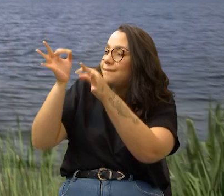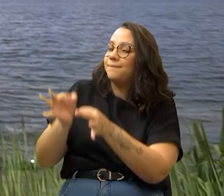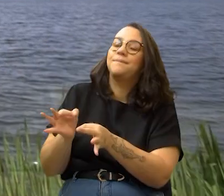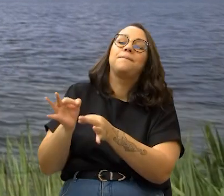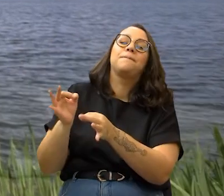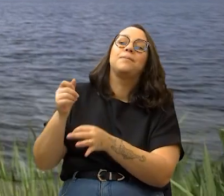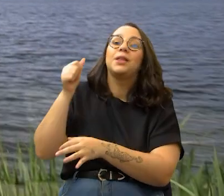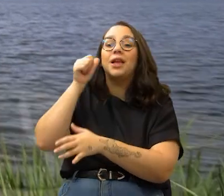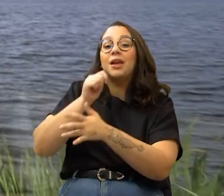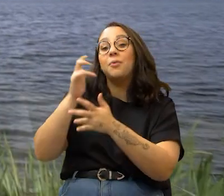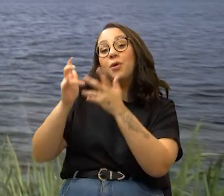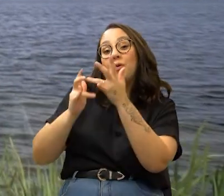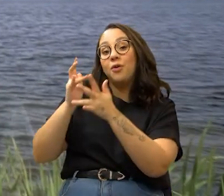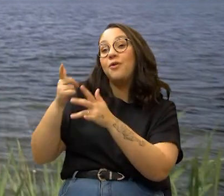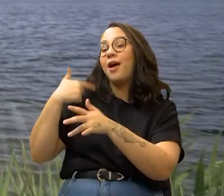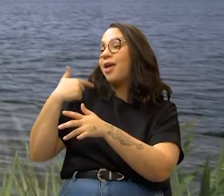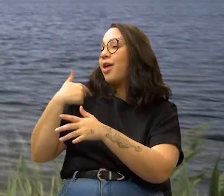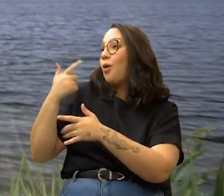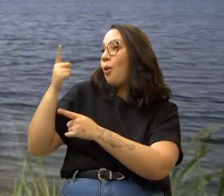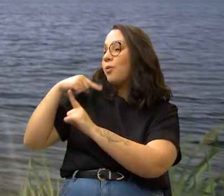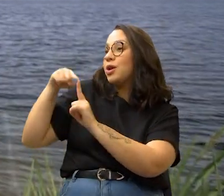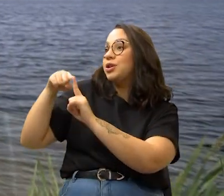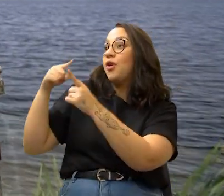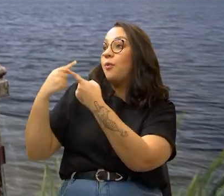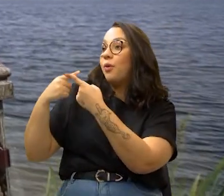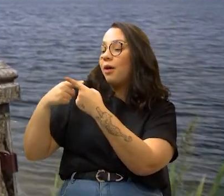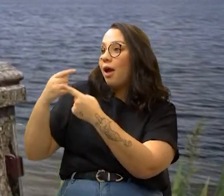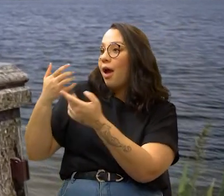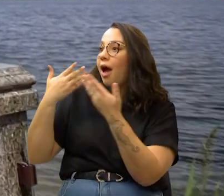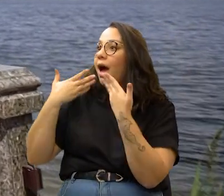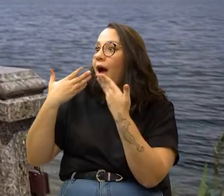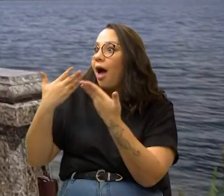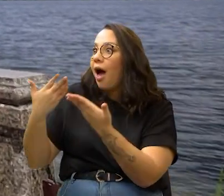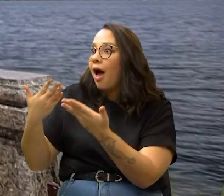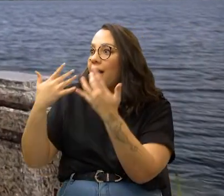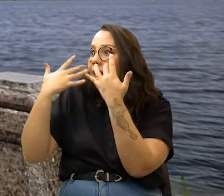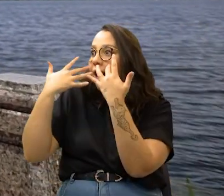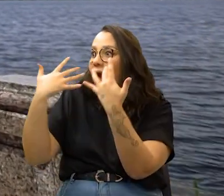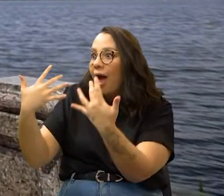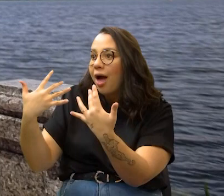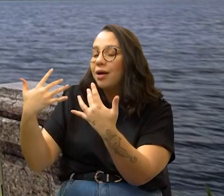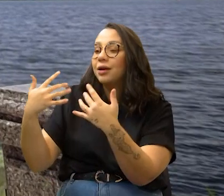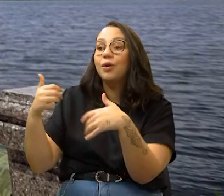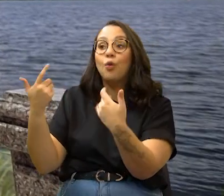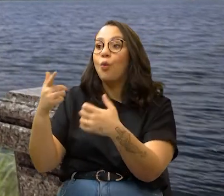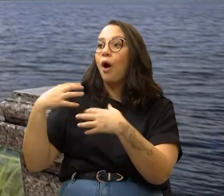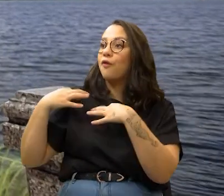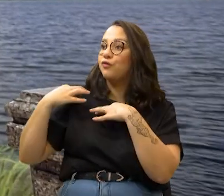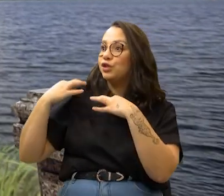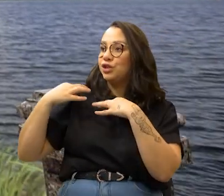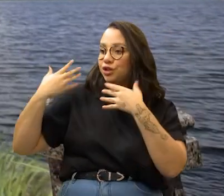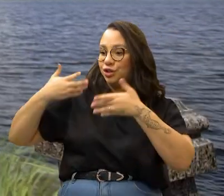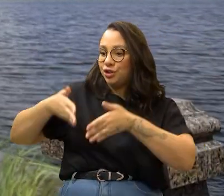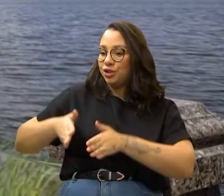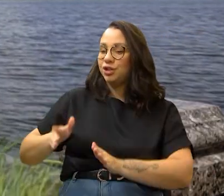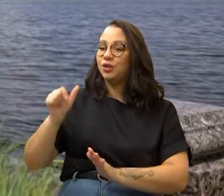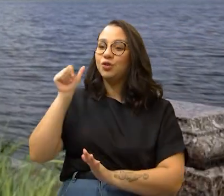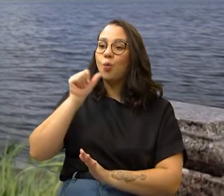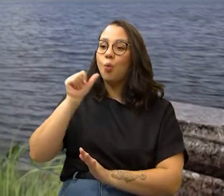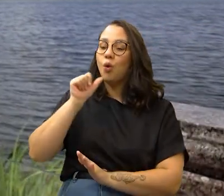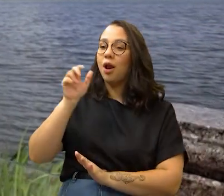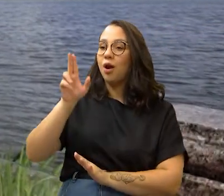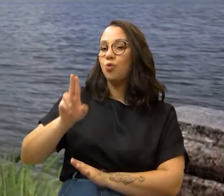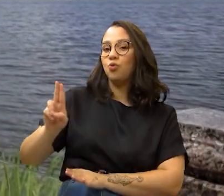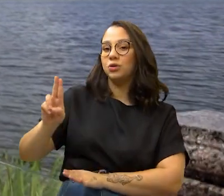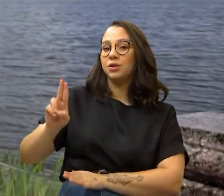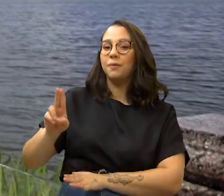deseja. Esse é um dos meus princípios, é uma das coisas que eu levo, porque é o que mais chama atenção realmente no casamento. Qual é o vestido que a noiva vai utilizar?